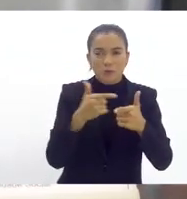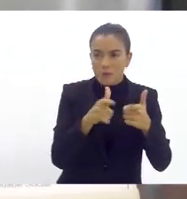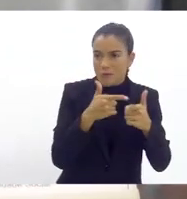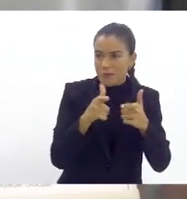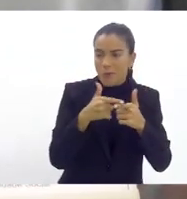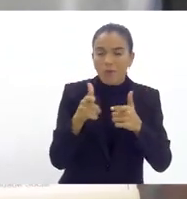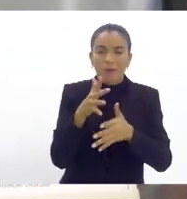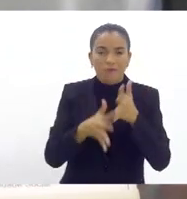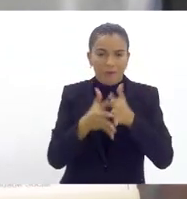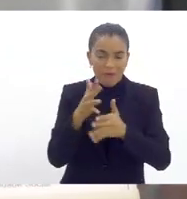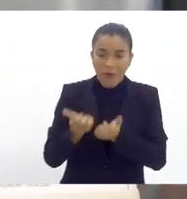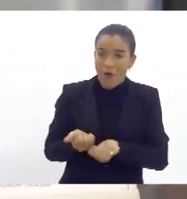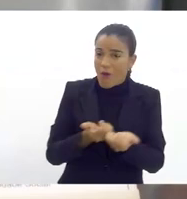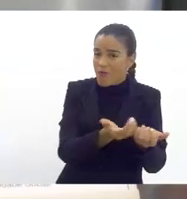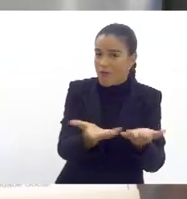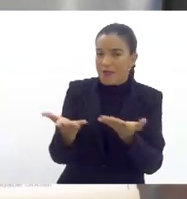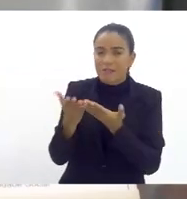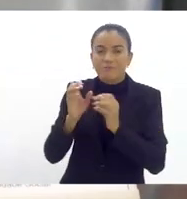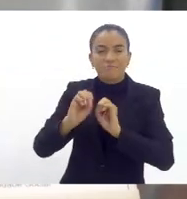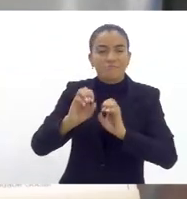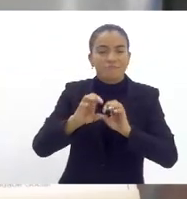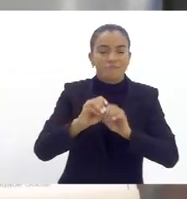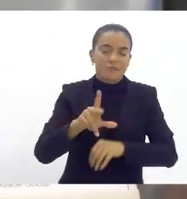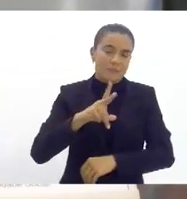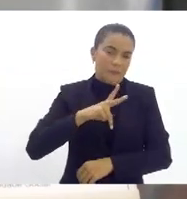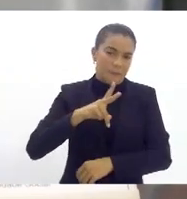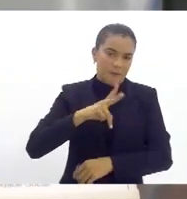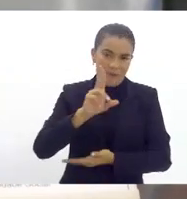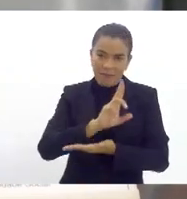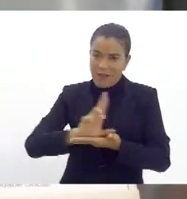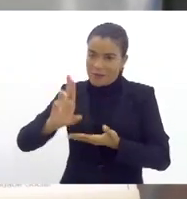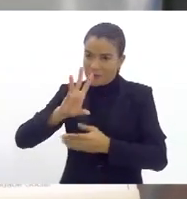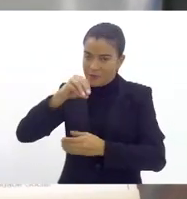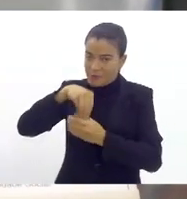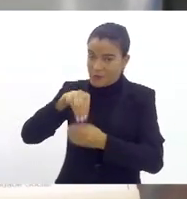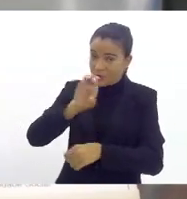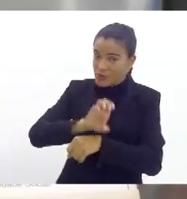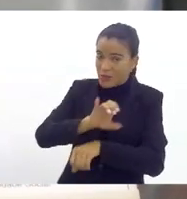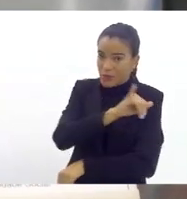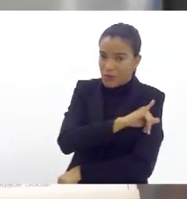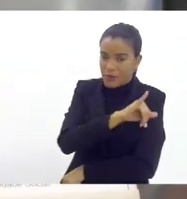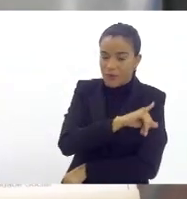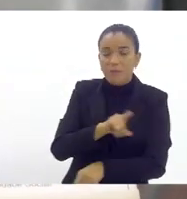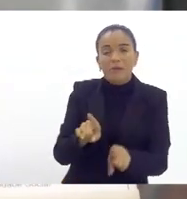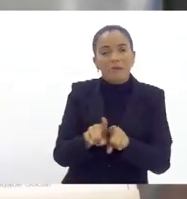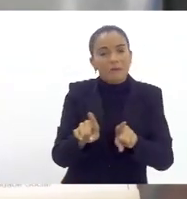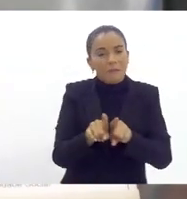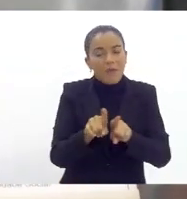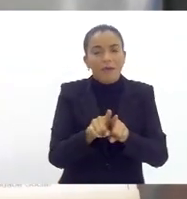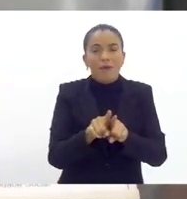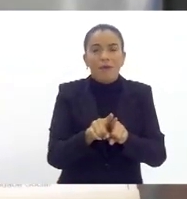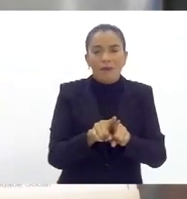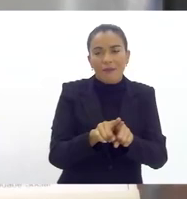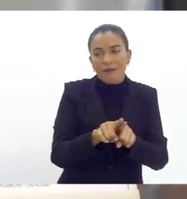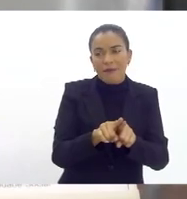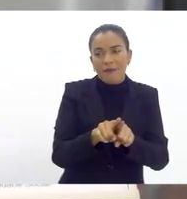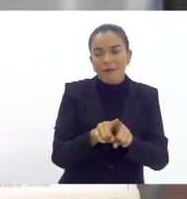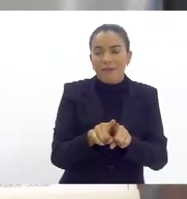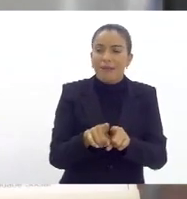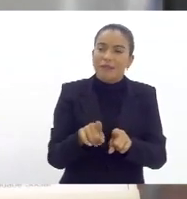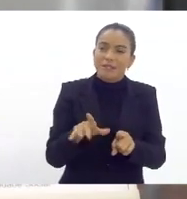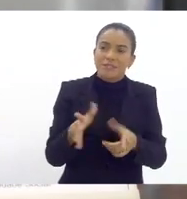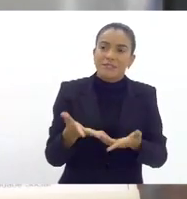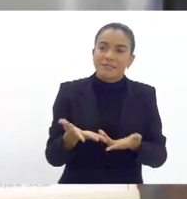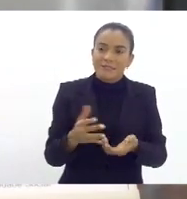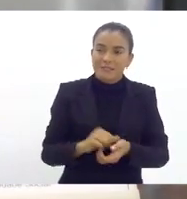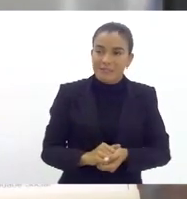que atingem a oferta de ensino superior privado no estado do Rio de Janeiro mas também estendendo caso